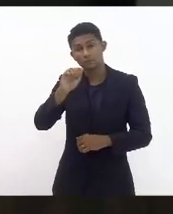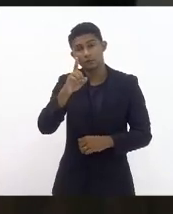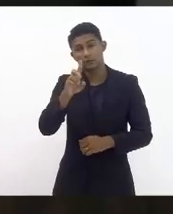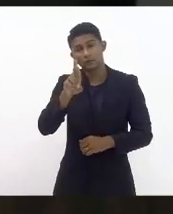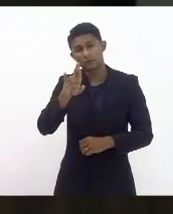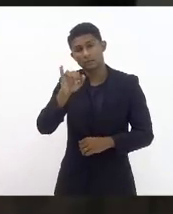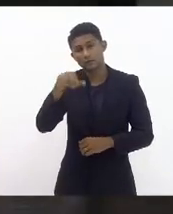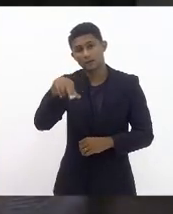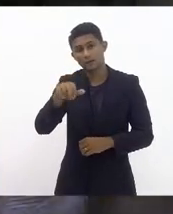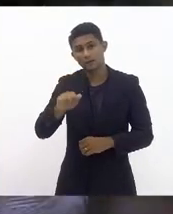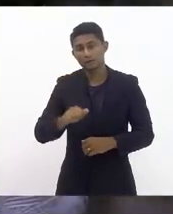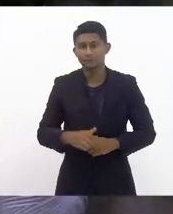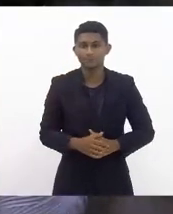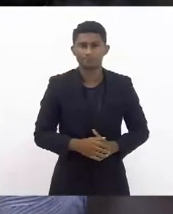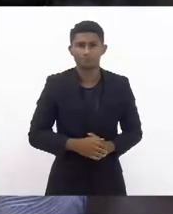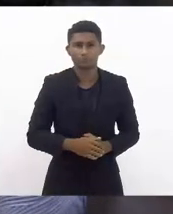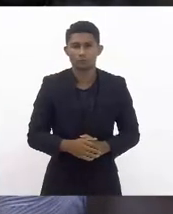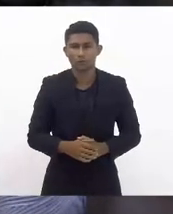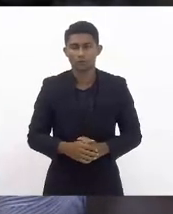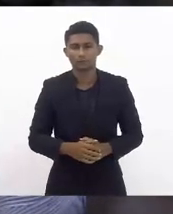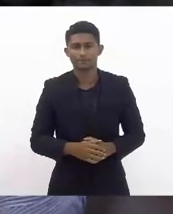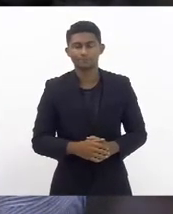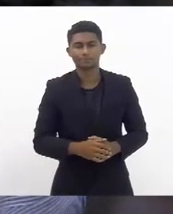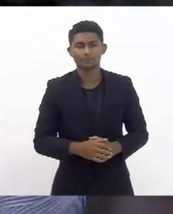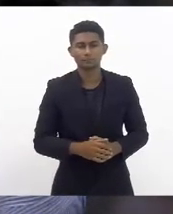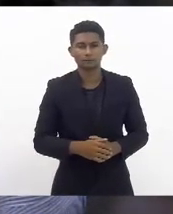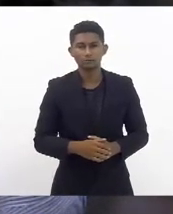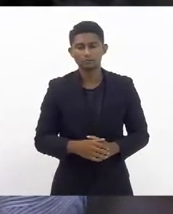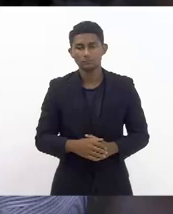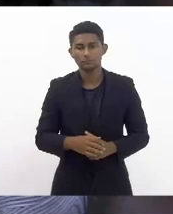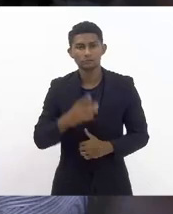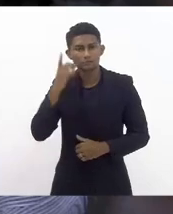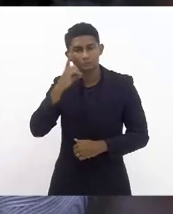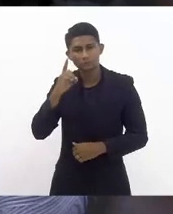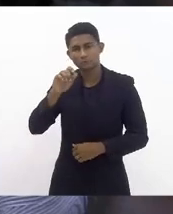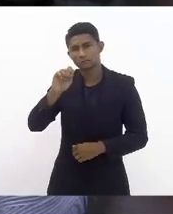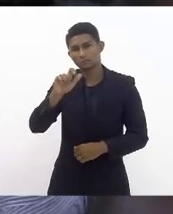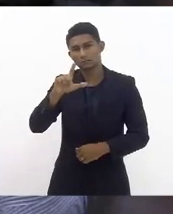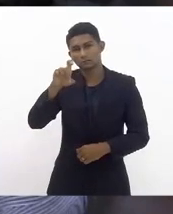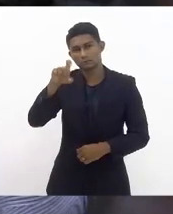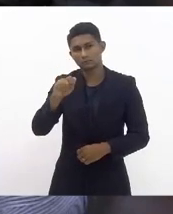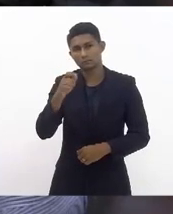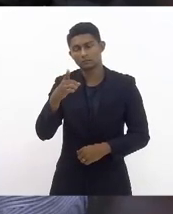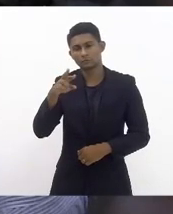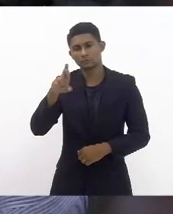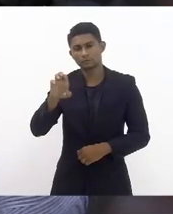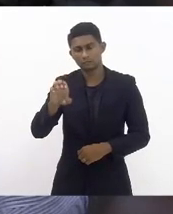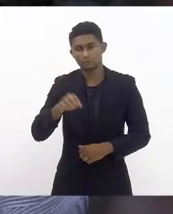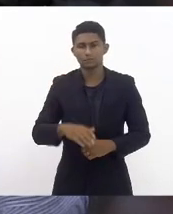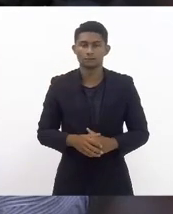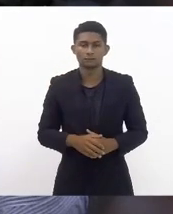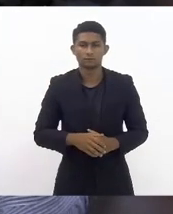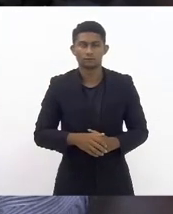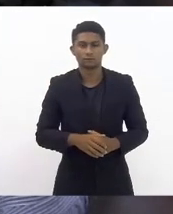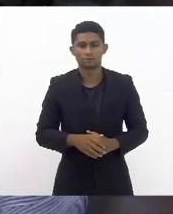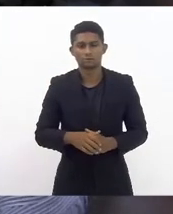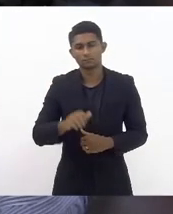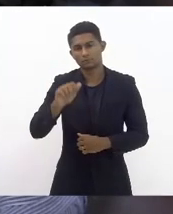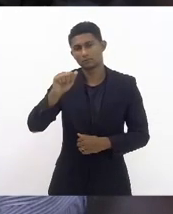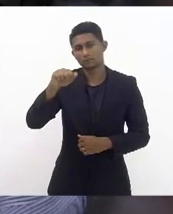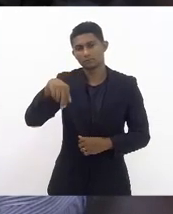Deputada Adriana Baltazar. Deputado Alexandre Knoploch. Deputado Alexandre Knoploch. Deputado Anderson